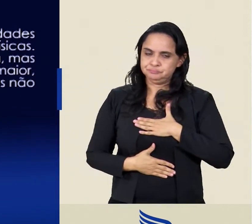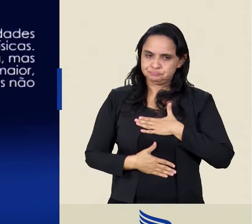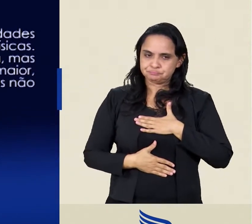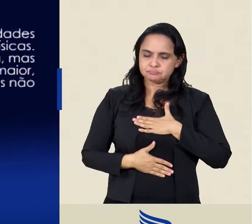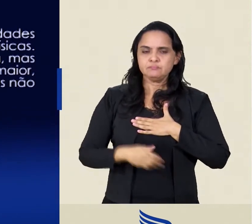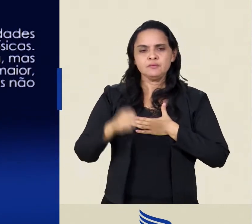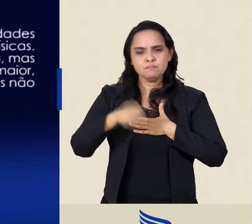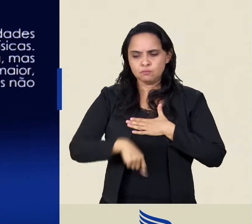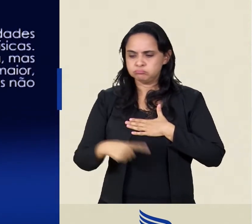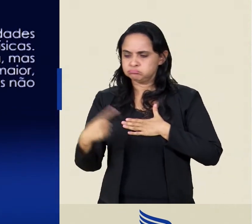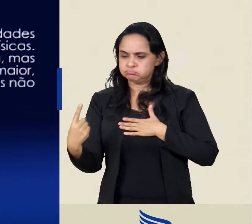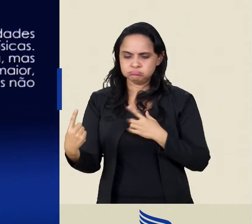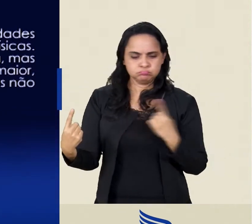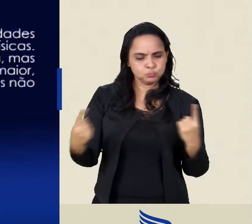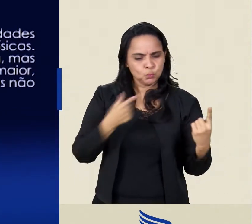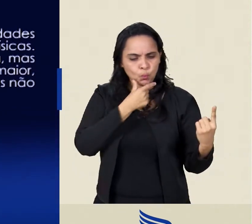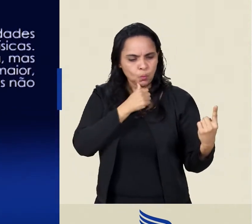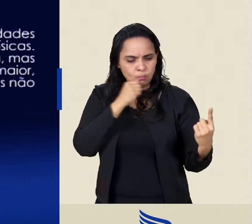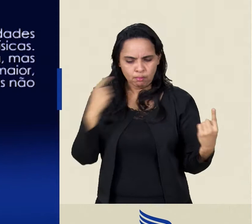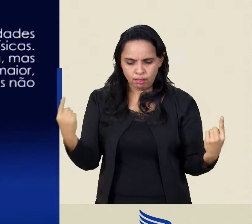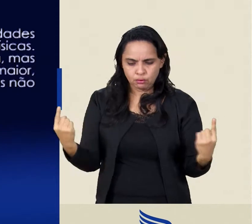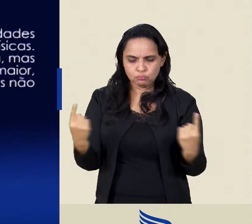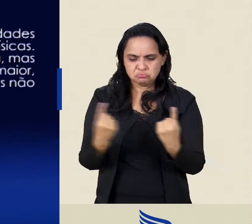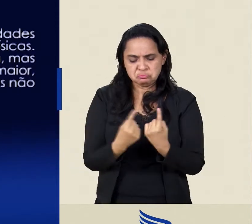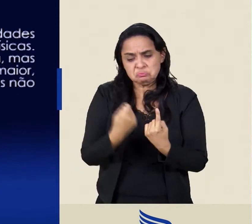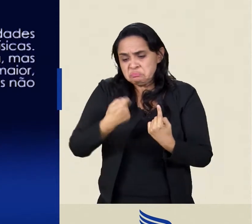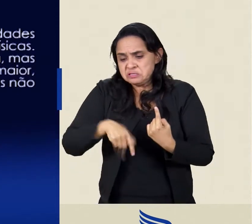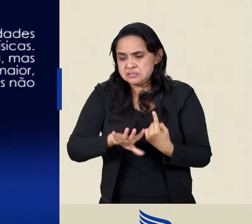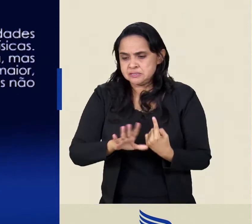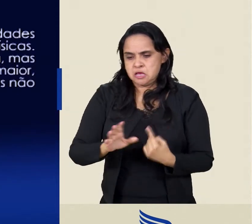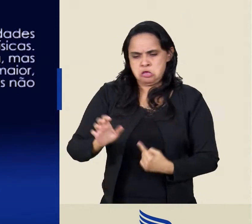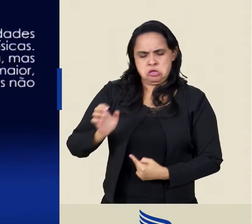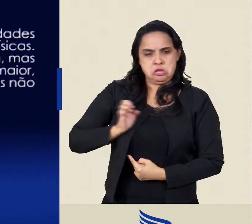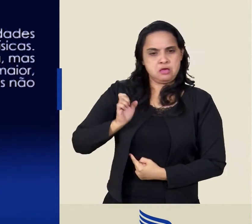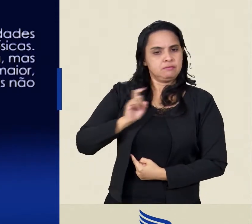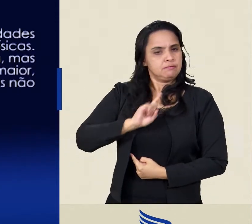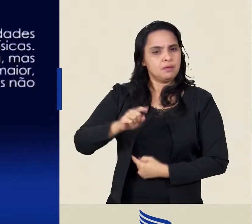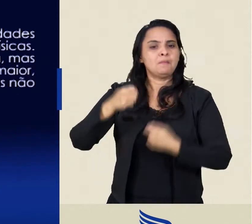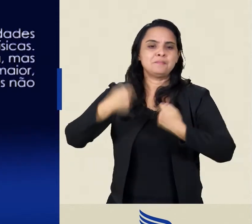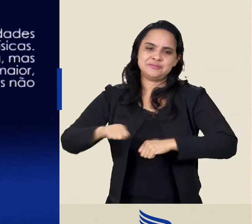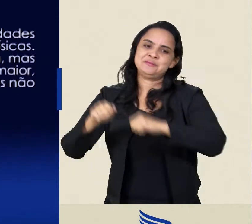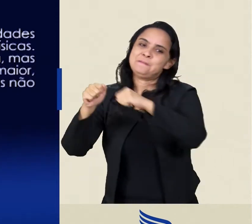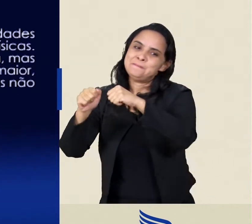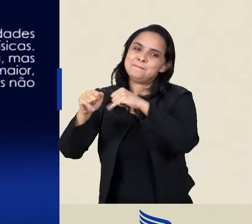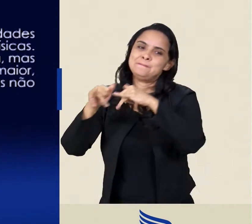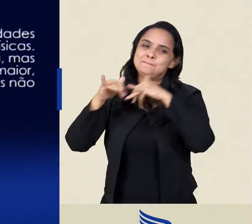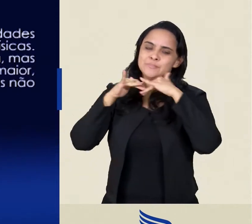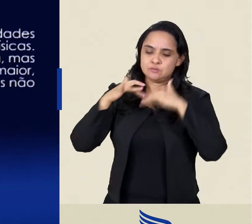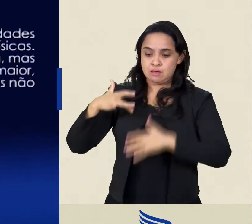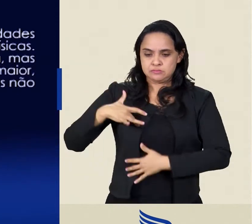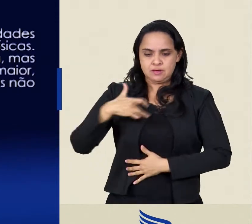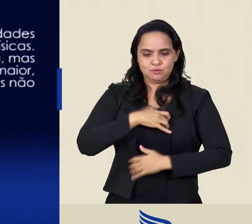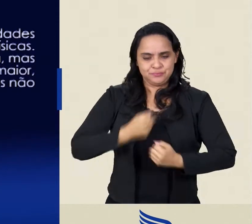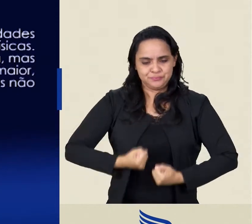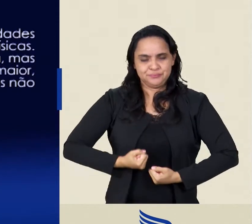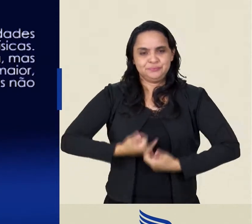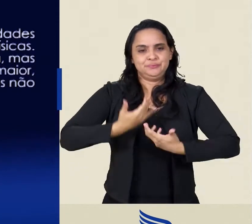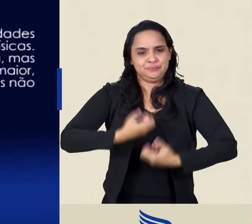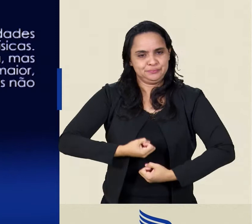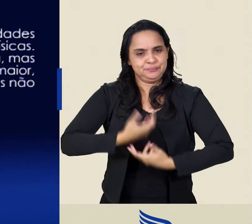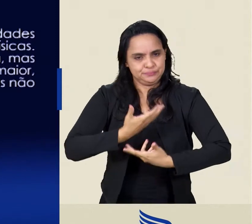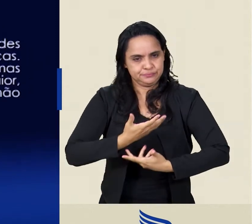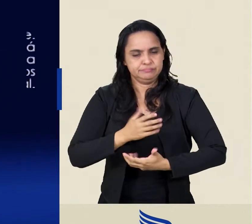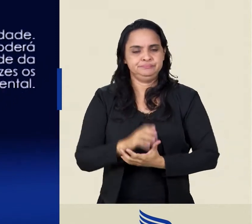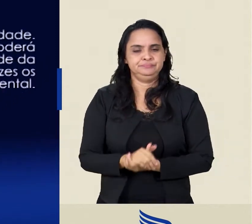as partes não ter a abastança, mas devem ter a bênção, muito maior, da saúde. E na maioria